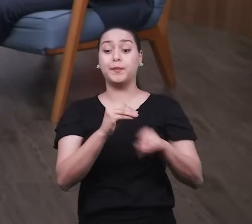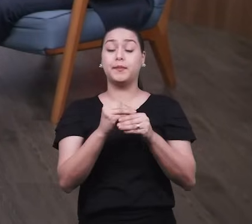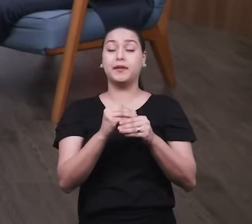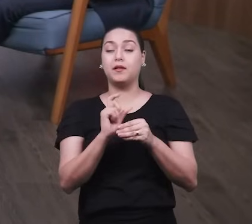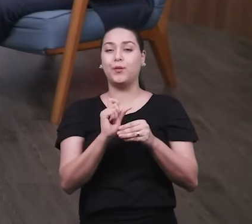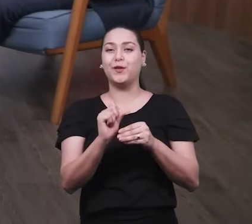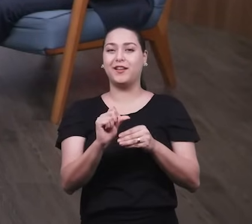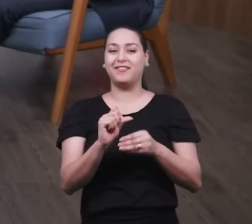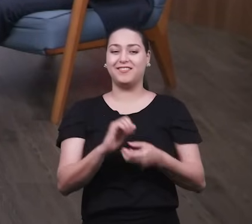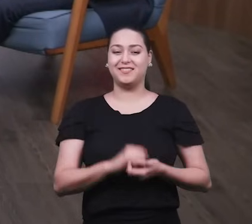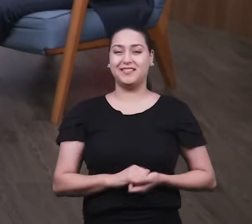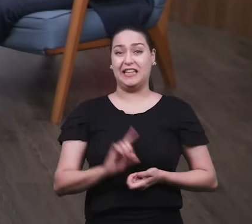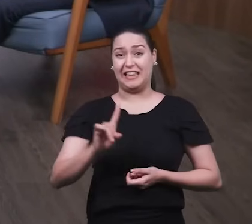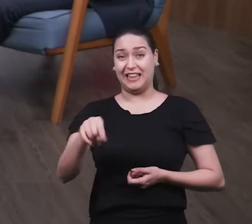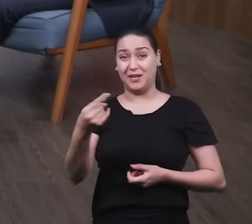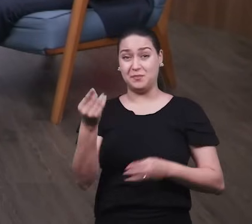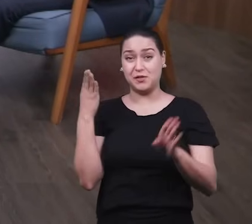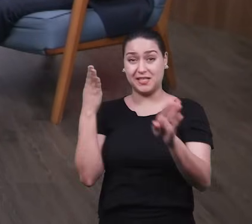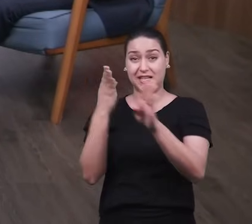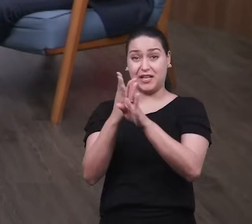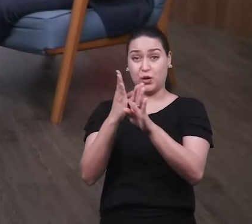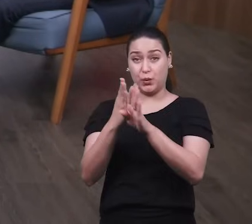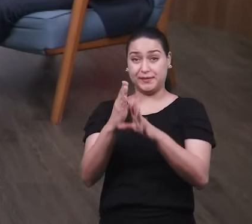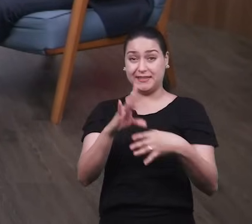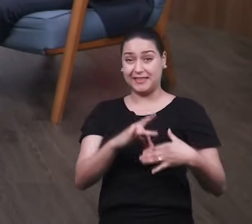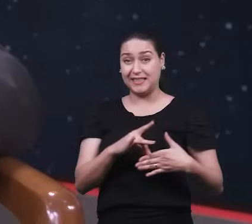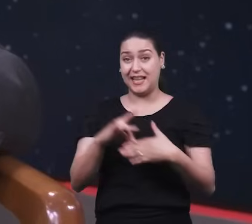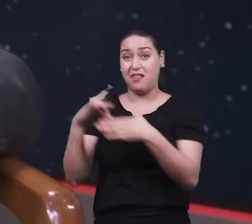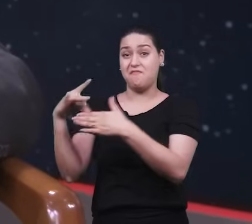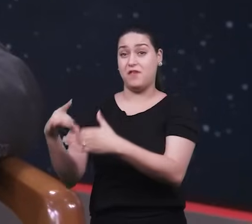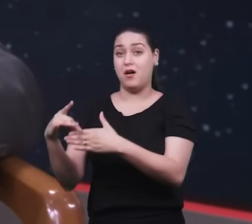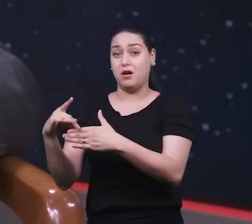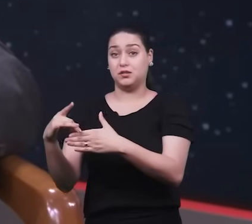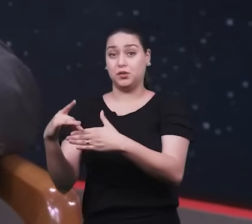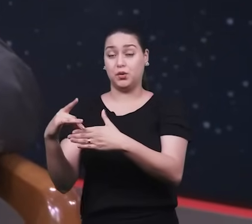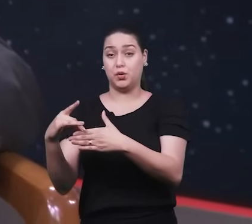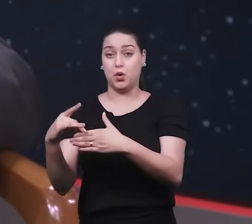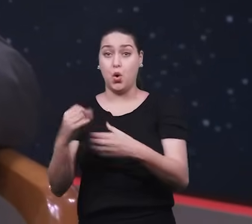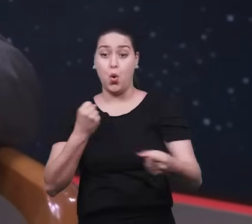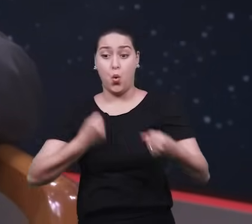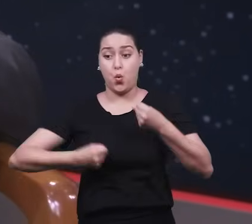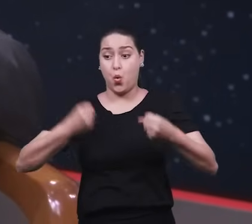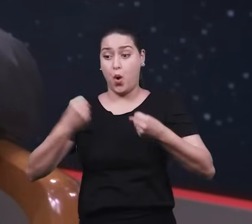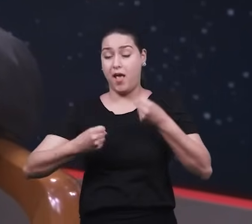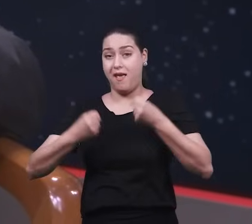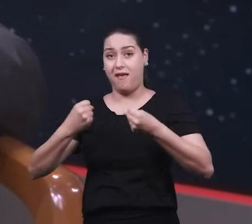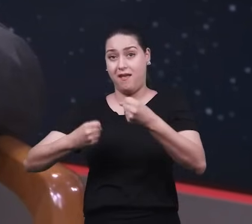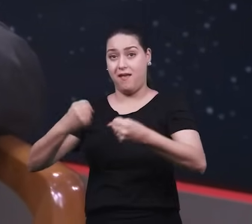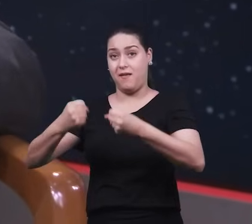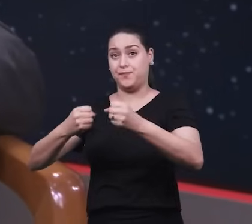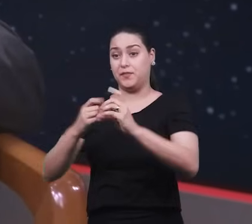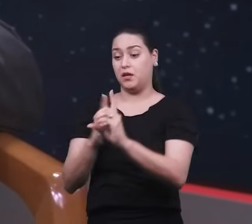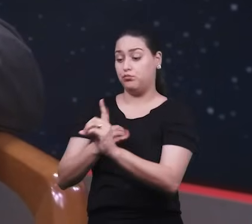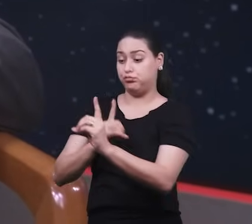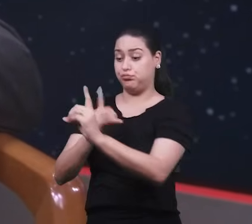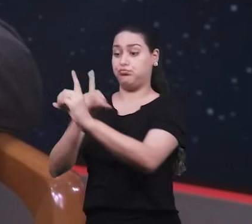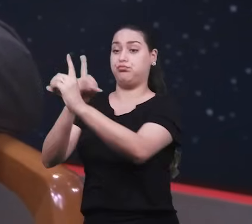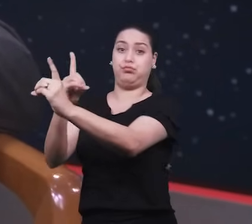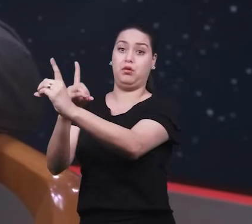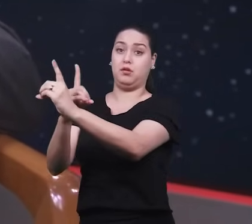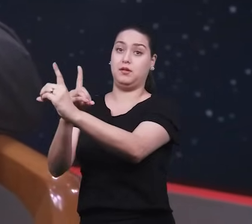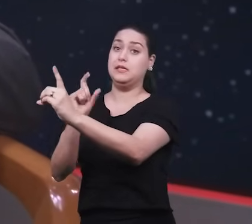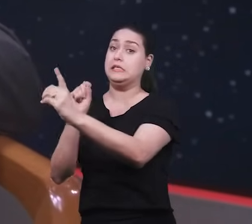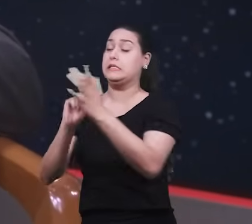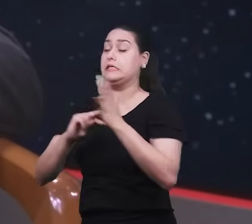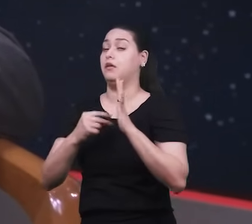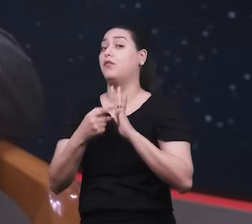É justamente, depois que nós temos um encontro e que nós somos levados, o correr após ele